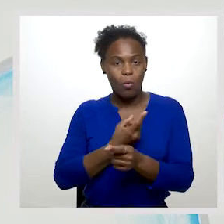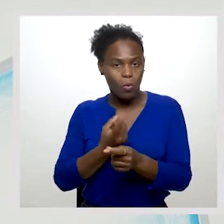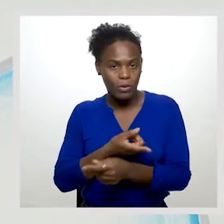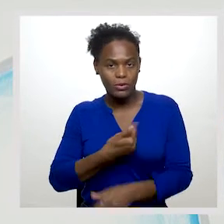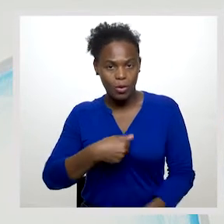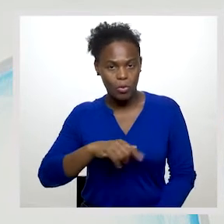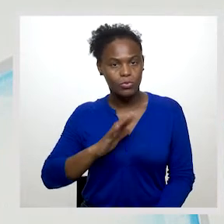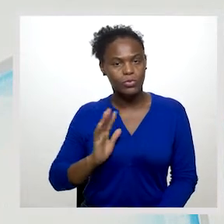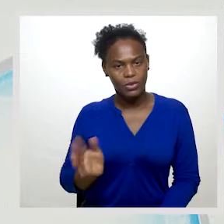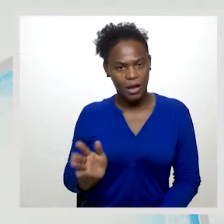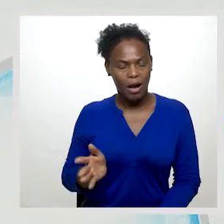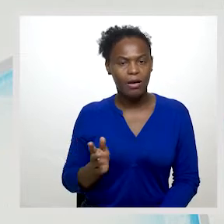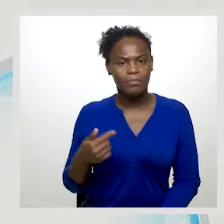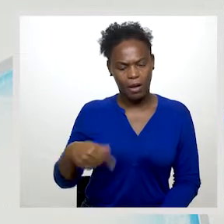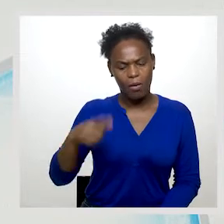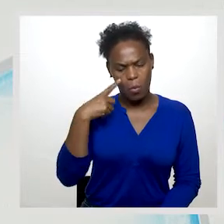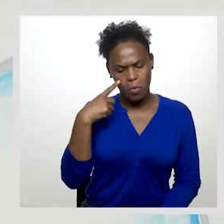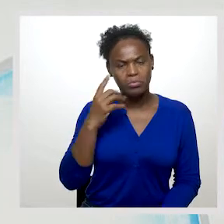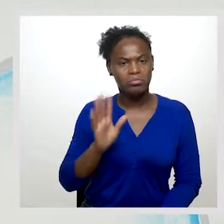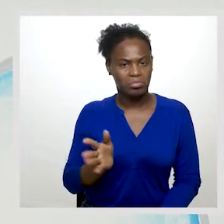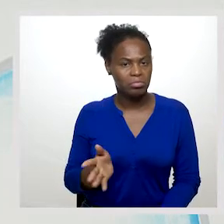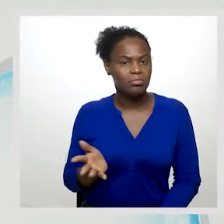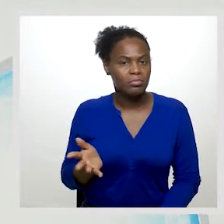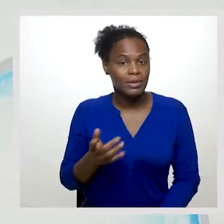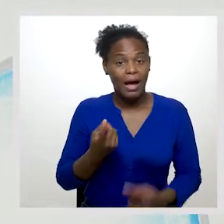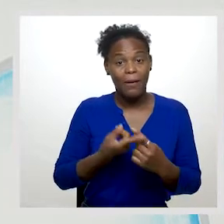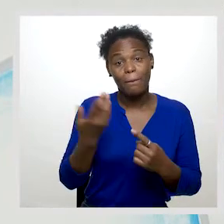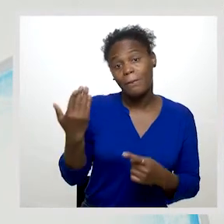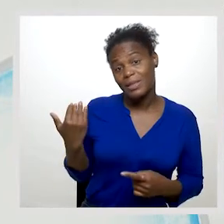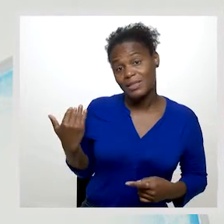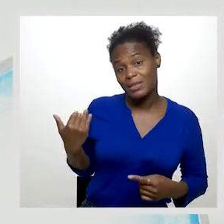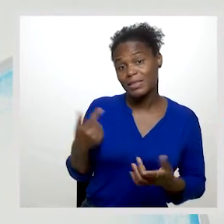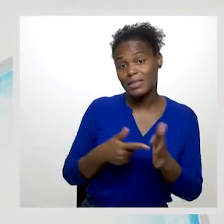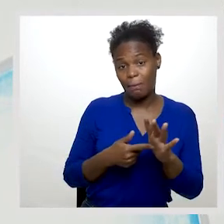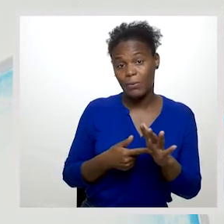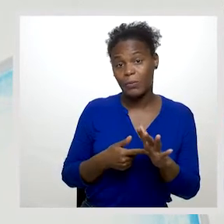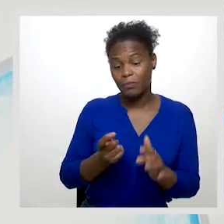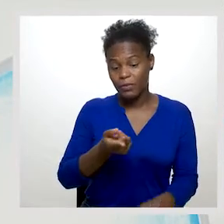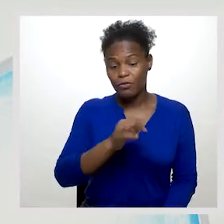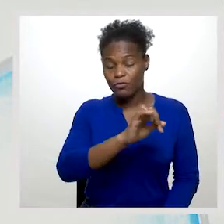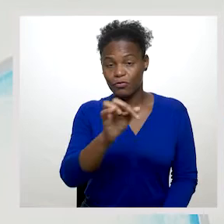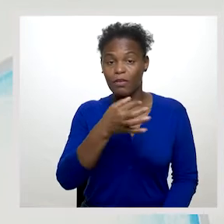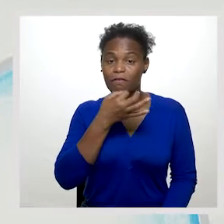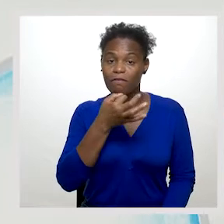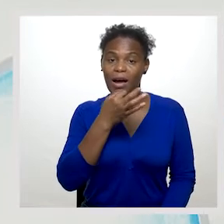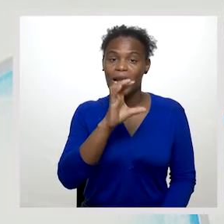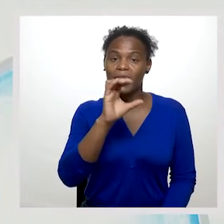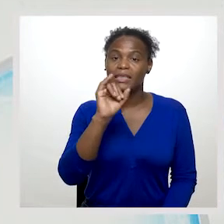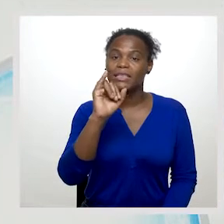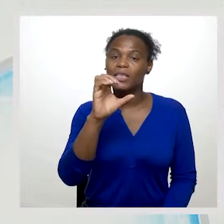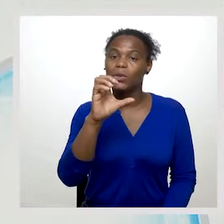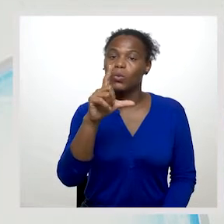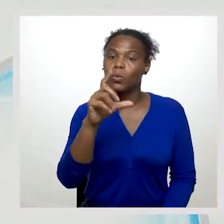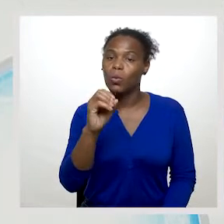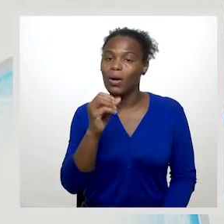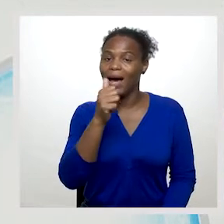que nós já temos conhecimento, não é? No ano passado, por exemplo, falaram sobre o ciclo da água, também